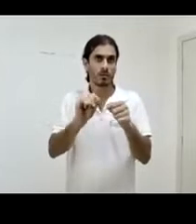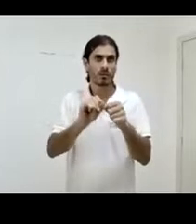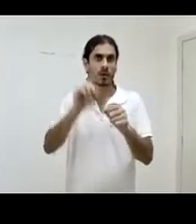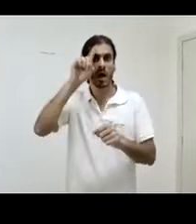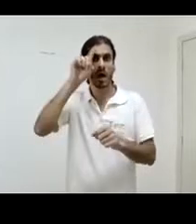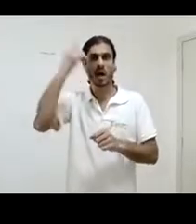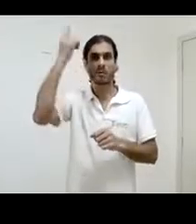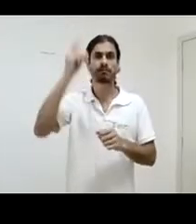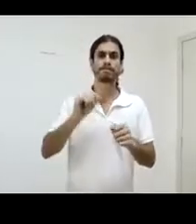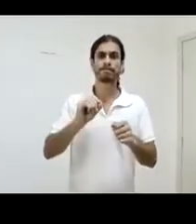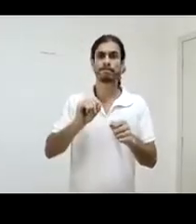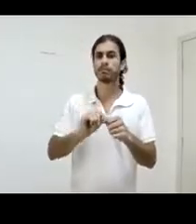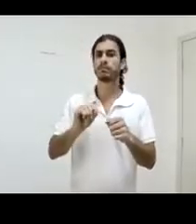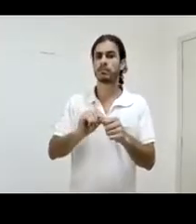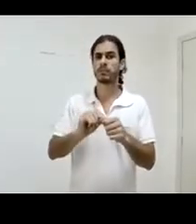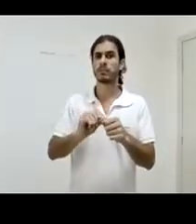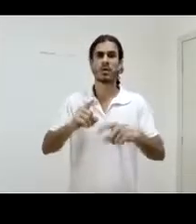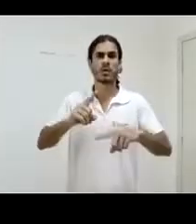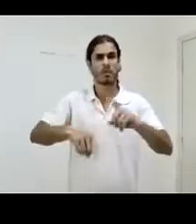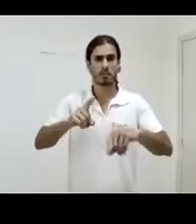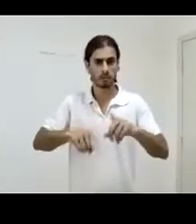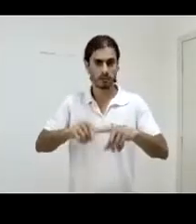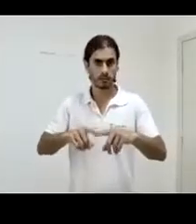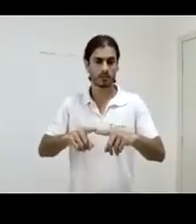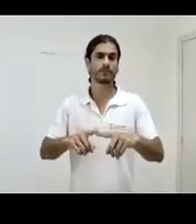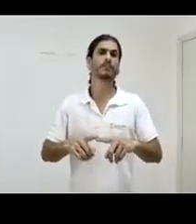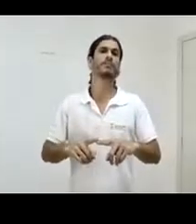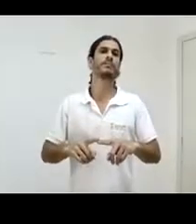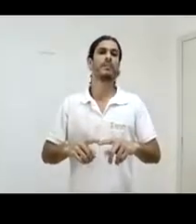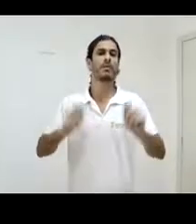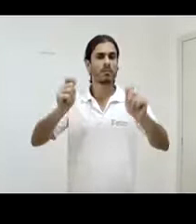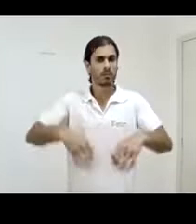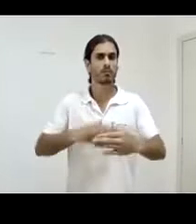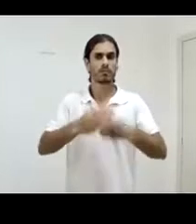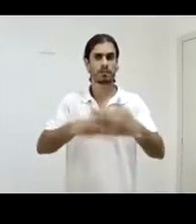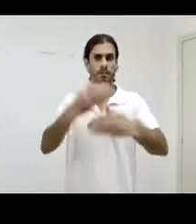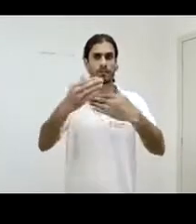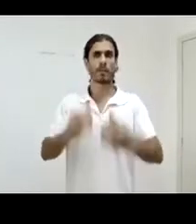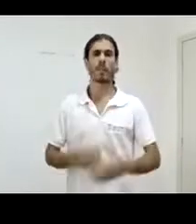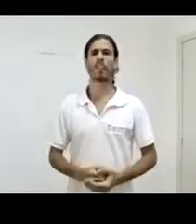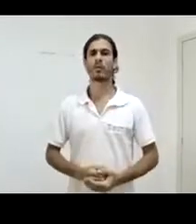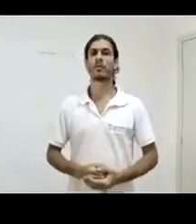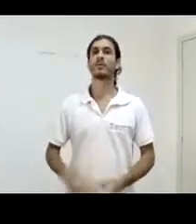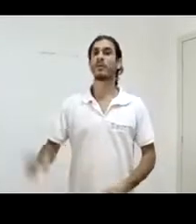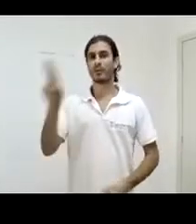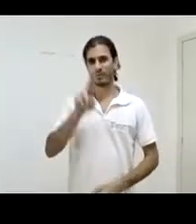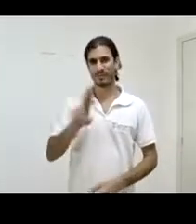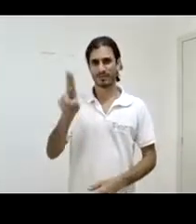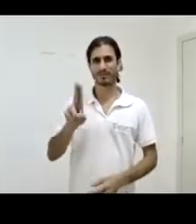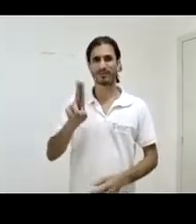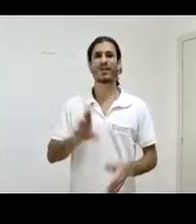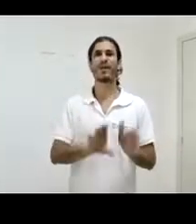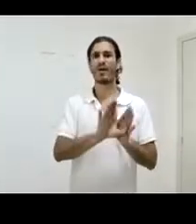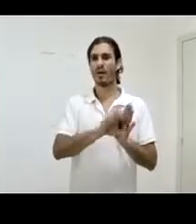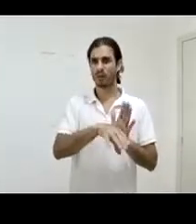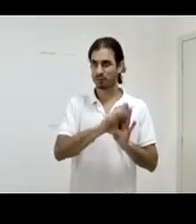usando esses dois conceitos, né, sobre a esteira de Vygotsky, que foi um teórico atemporal, que fala do conceito de signo, de